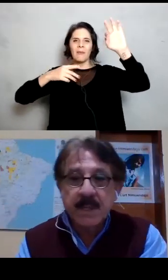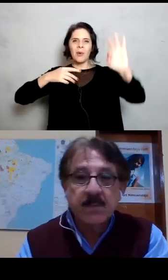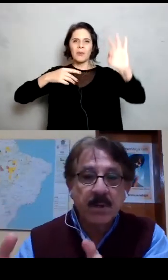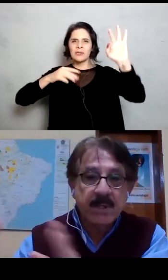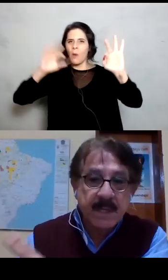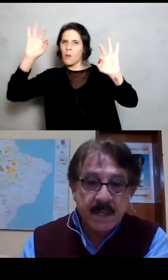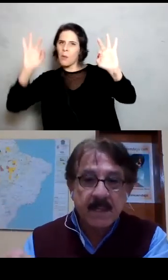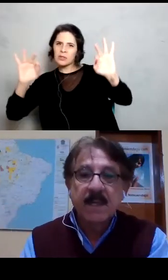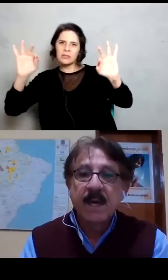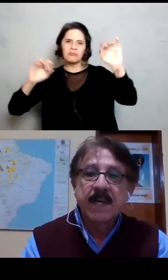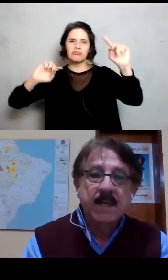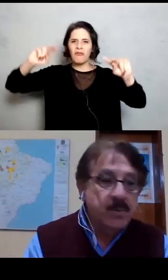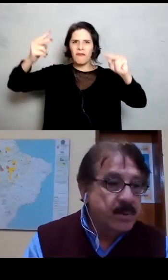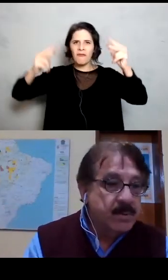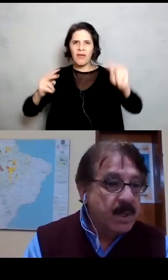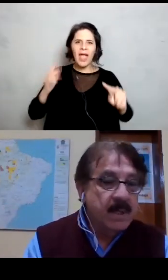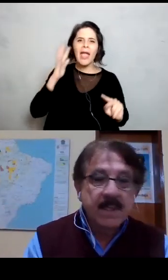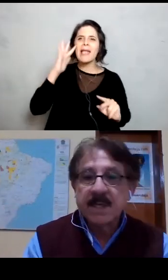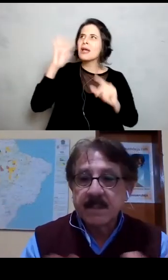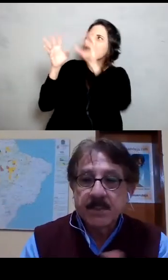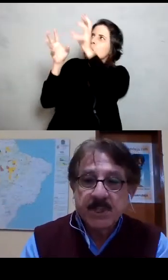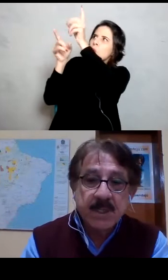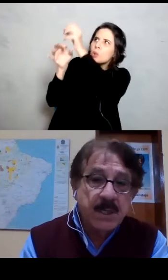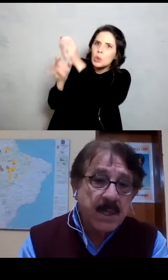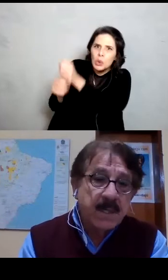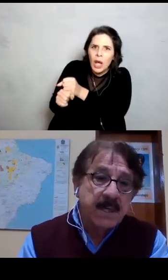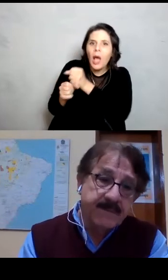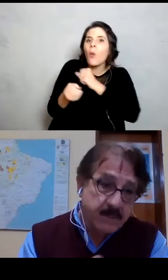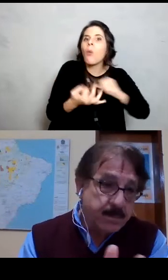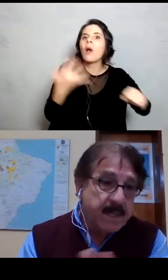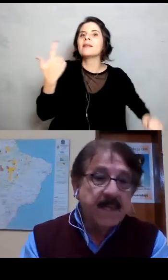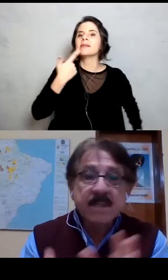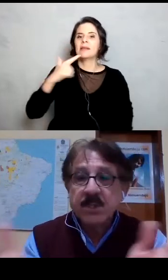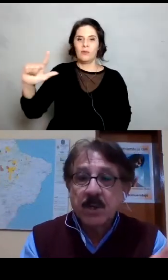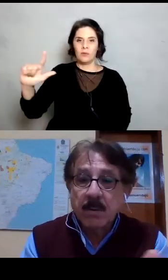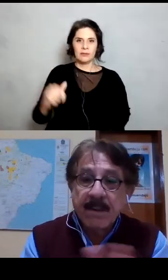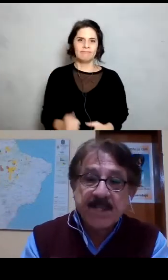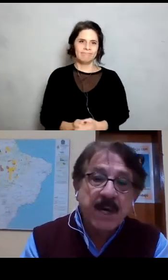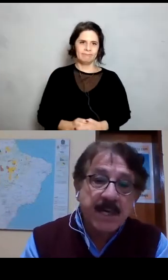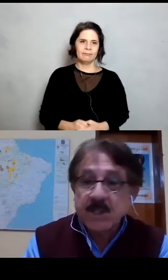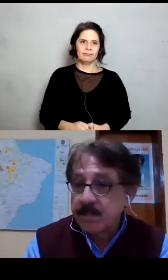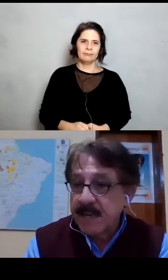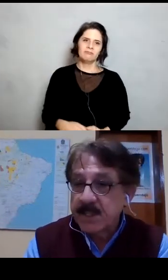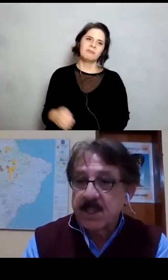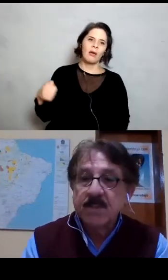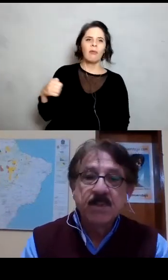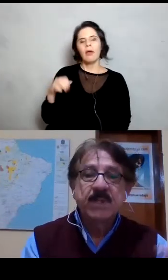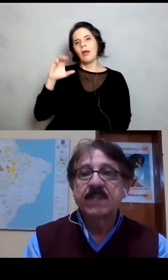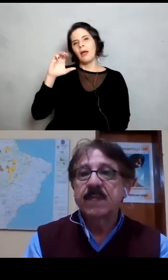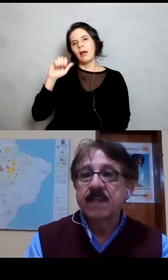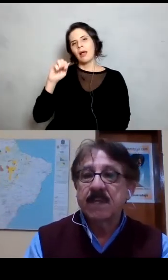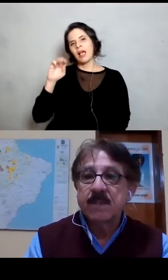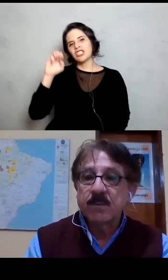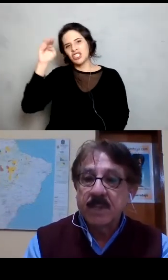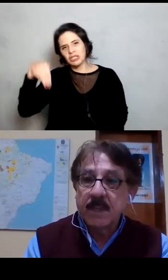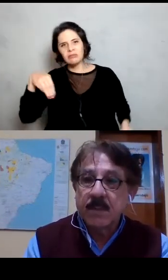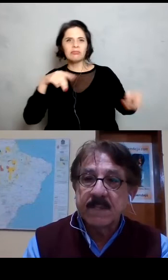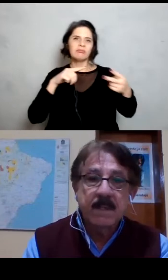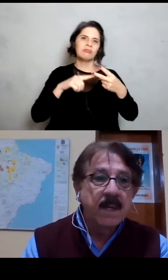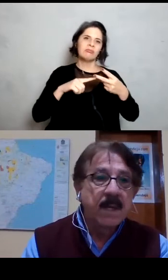todo o território daria aquele número. E assim por diante, ele fez com Menendez e chegou a uma média aritmética de